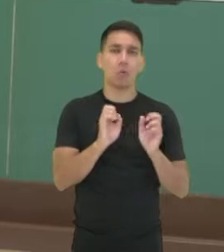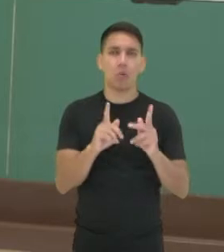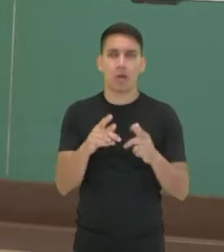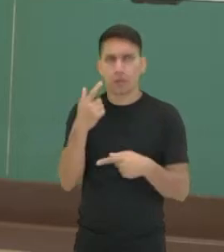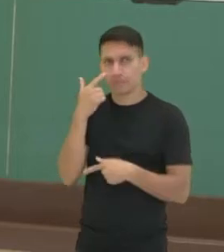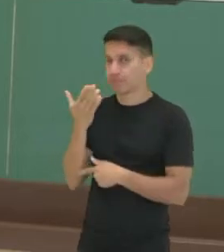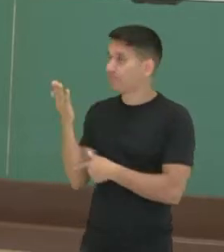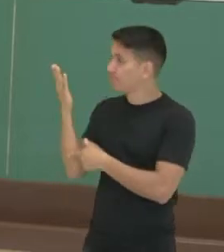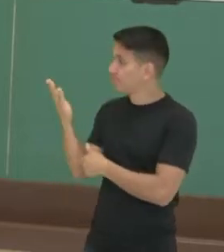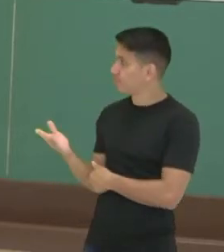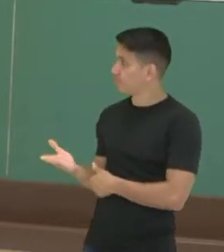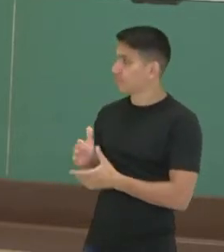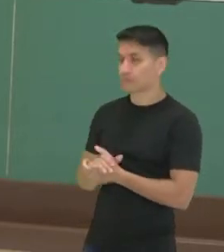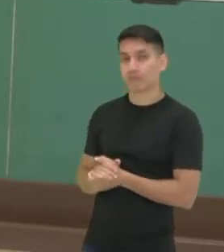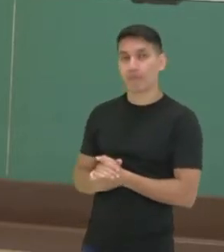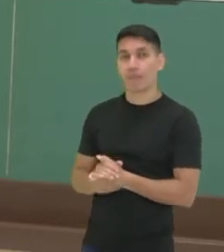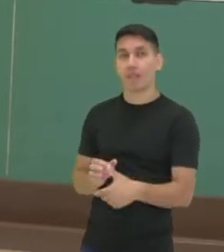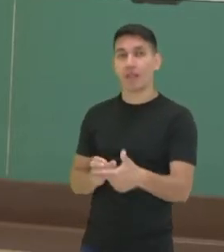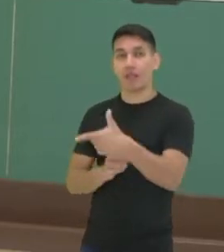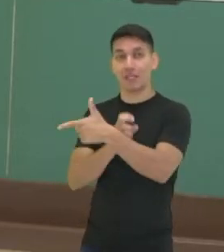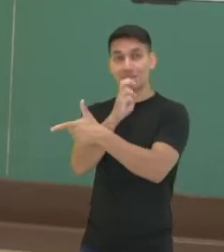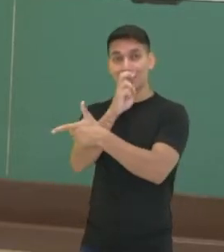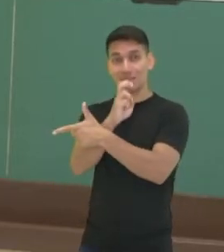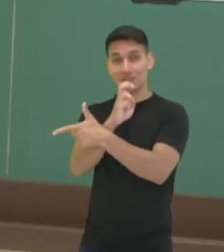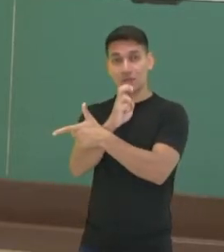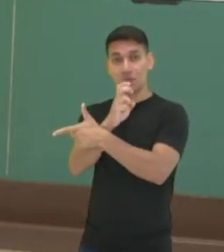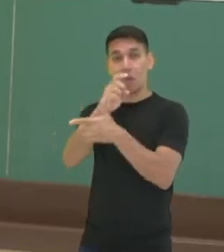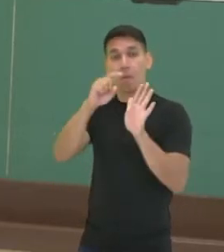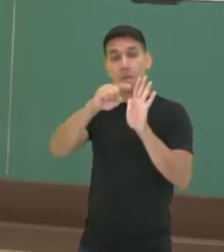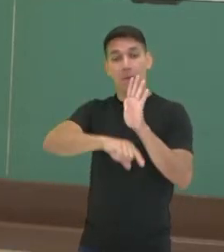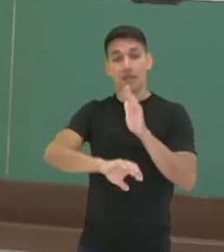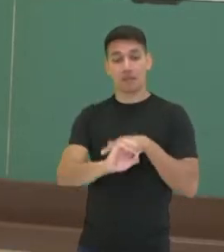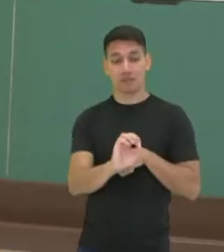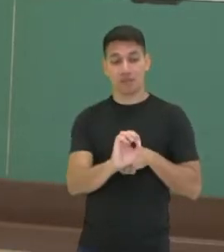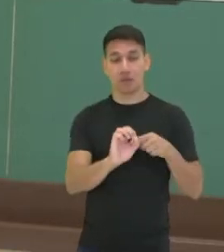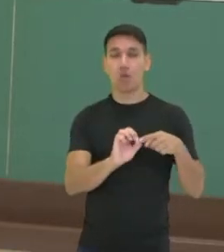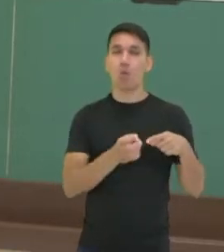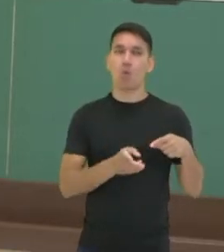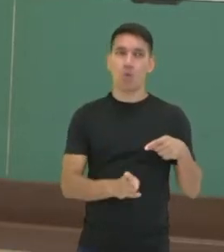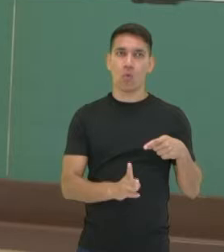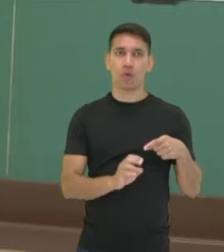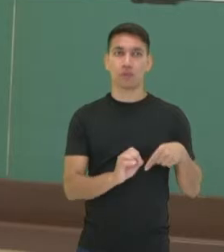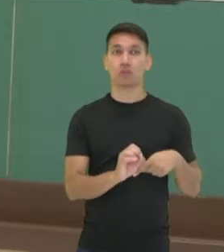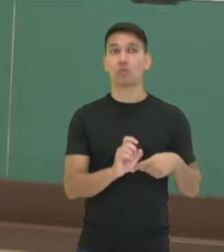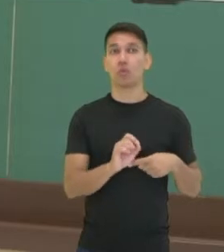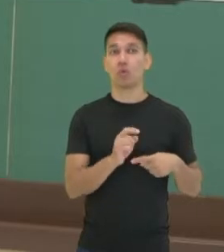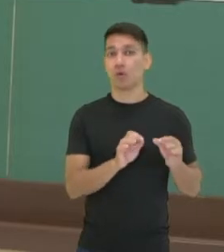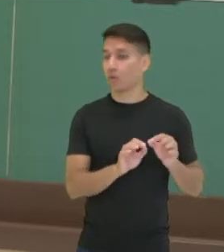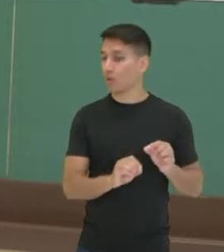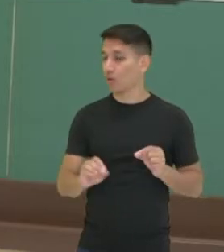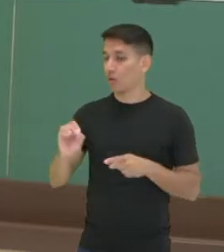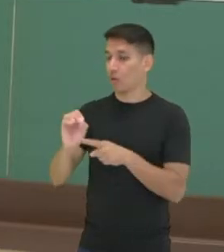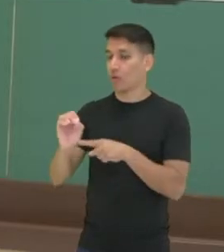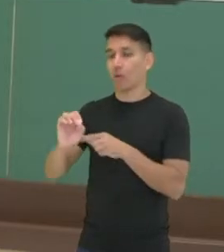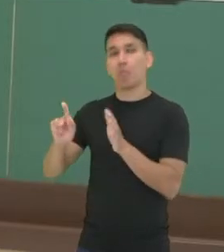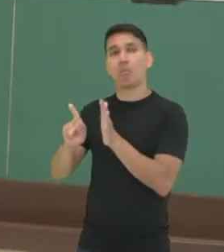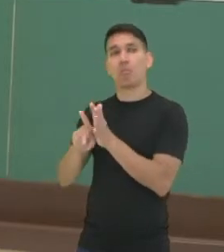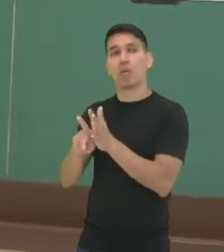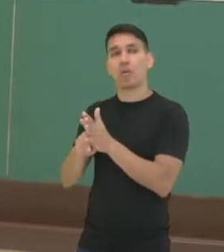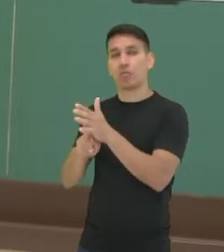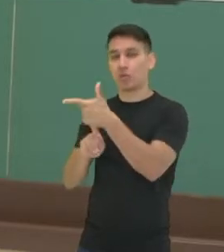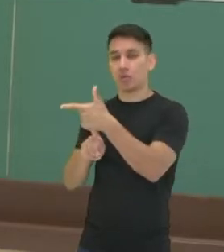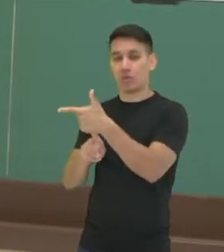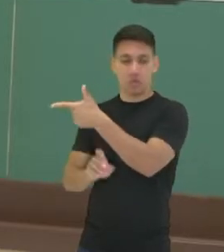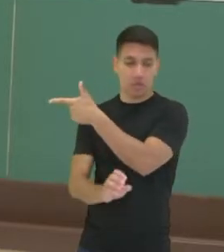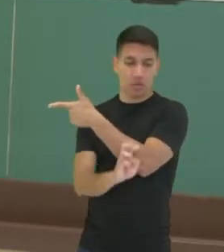subtração. 5 menos 0, 5. Aí eu caí lá no 5 novamente. Aí, o que eu tenho que fazer? Acrescentar um zerinho aqui do